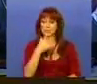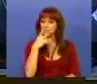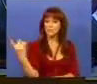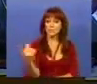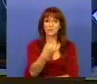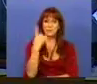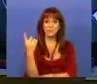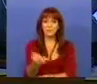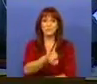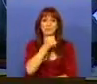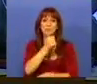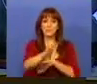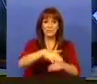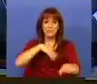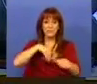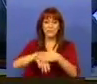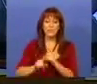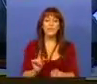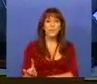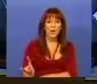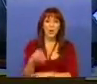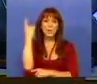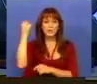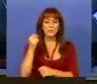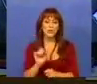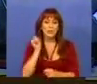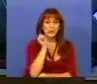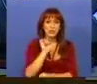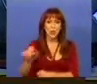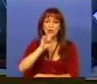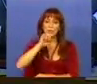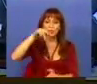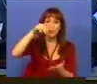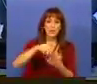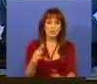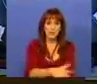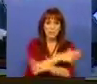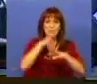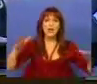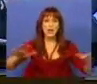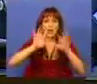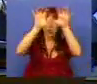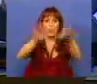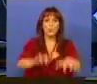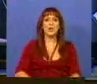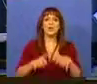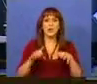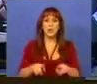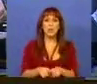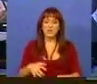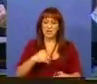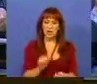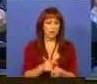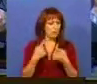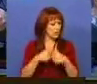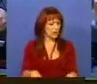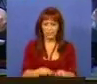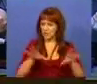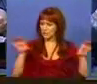solitário decisor, mesmo contra uma eventual posição maioritária do Parlamento em sentido